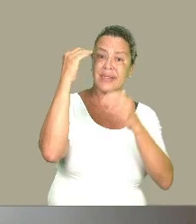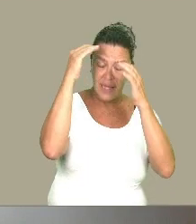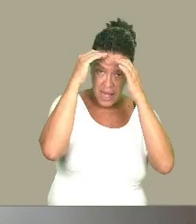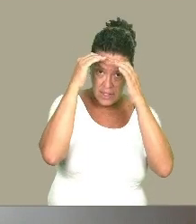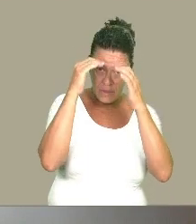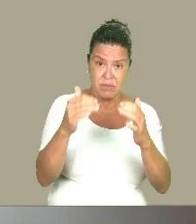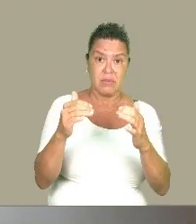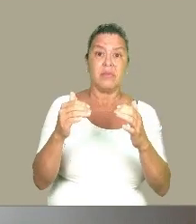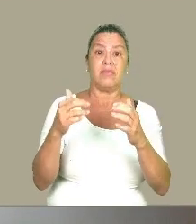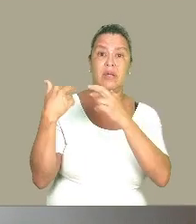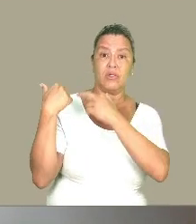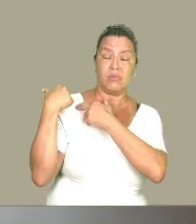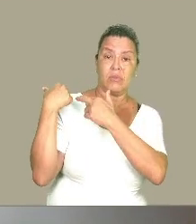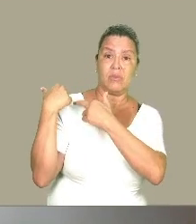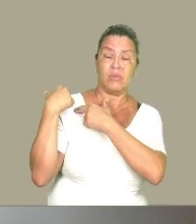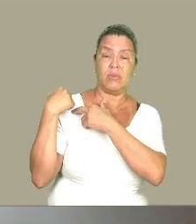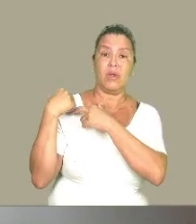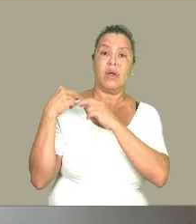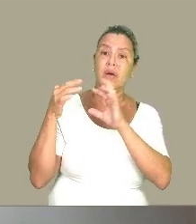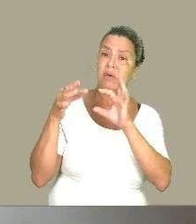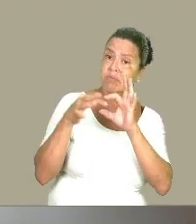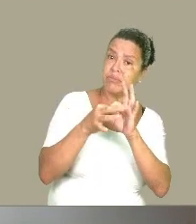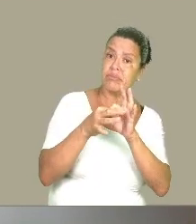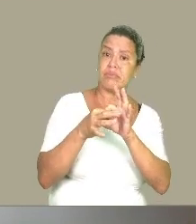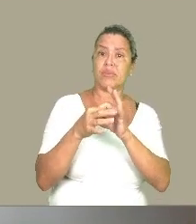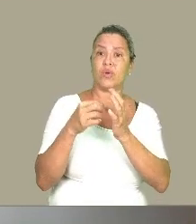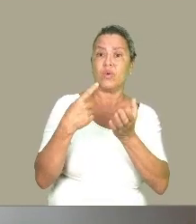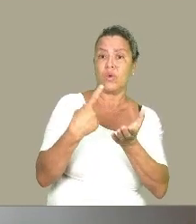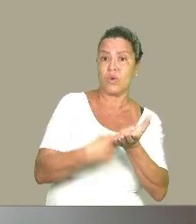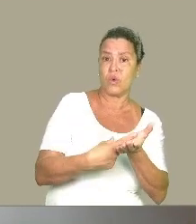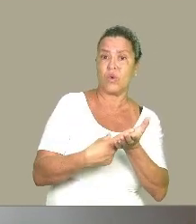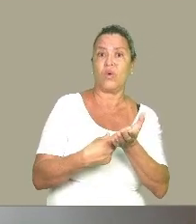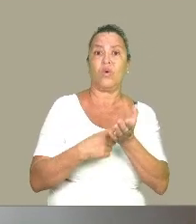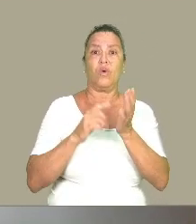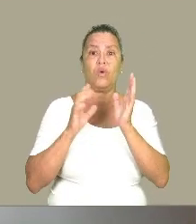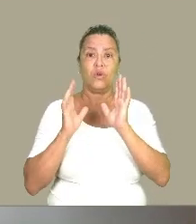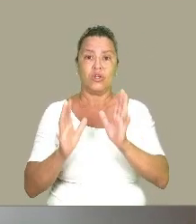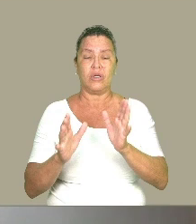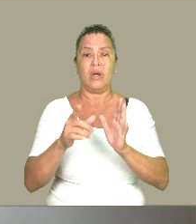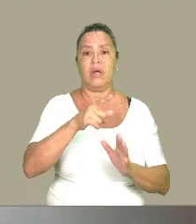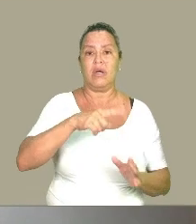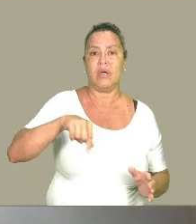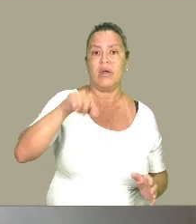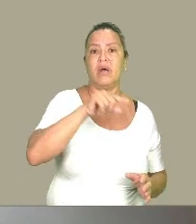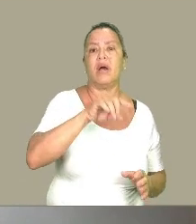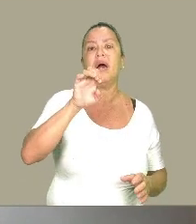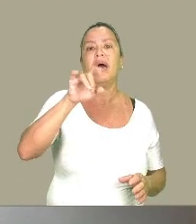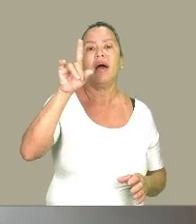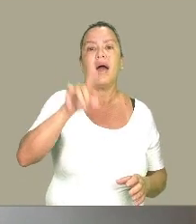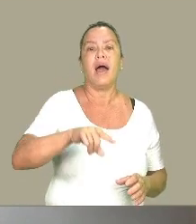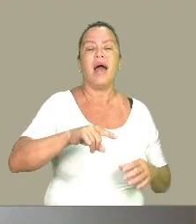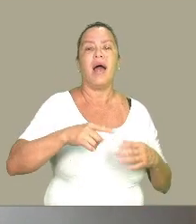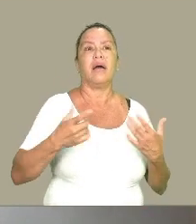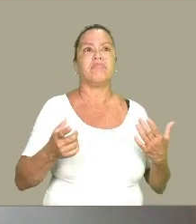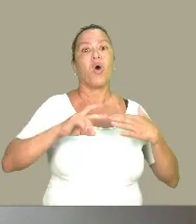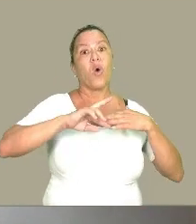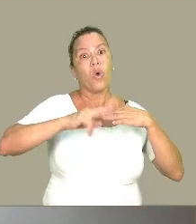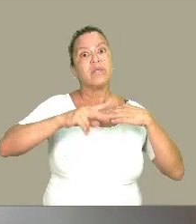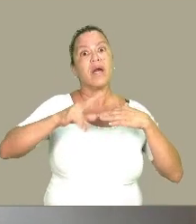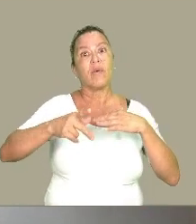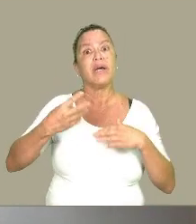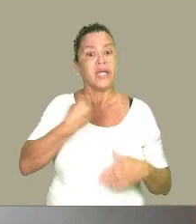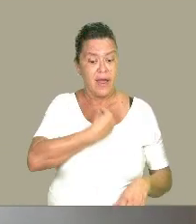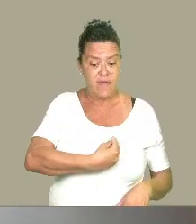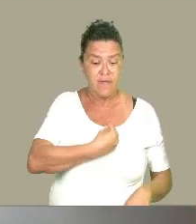responsabilidade assumida em comum. O compromisso que se é estabelecido, ele é consequente de muitas vidas